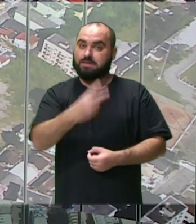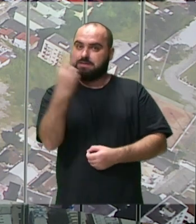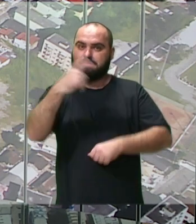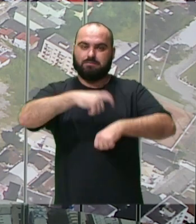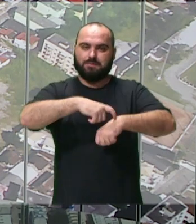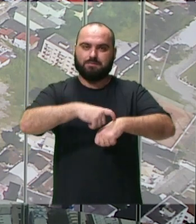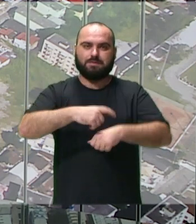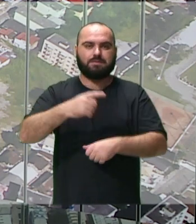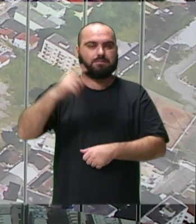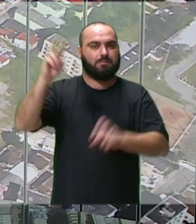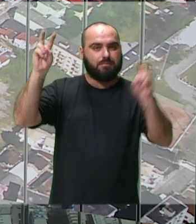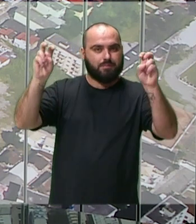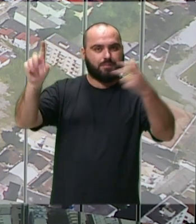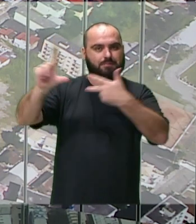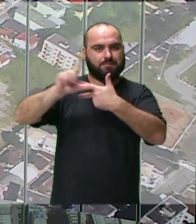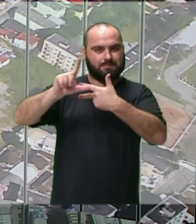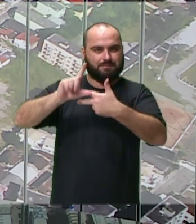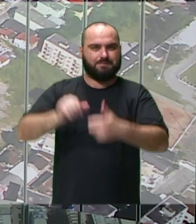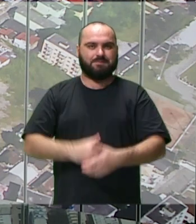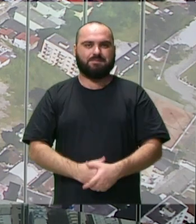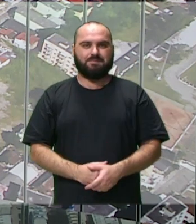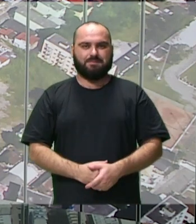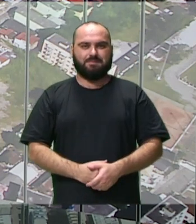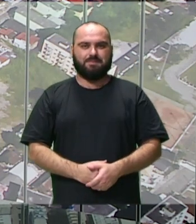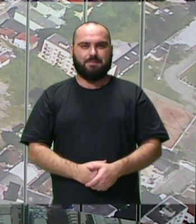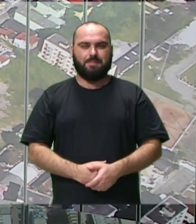programa Legislativo em Pauta.